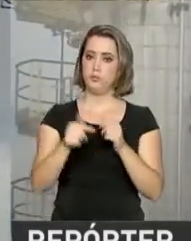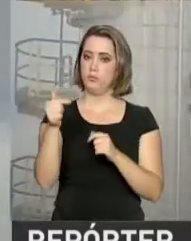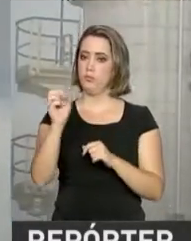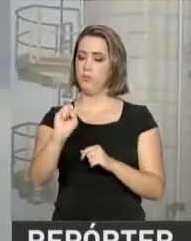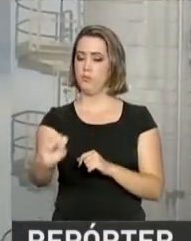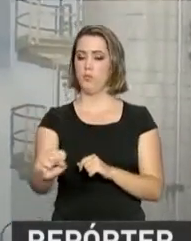novembro